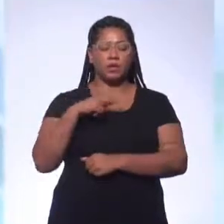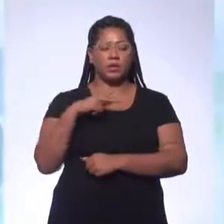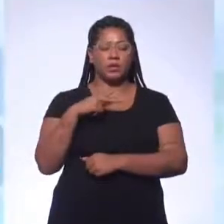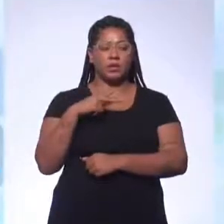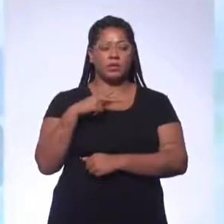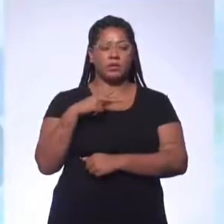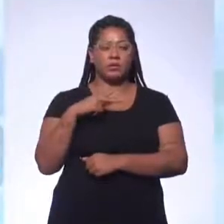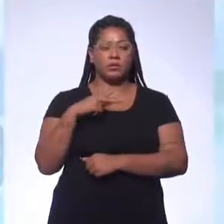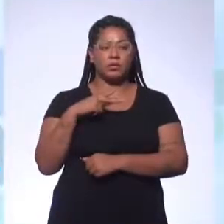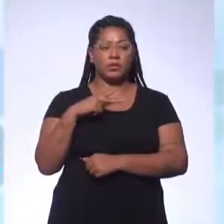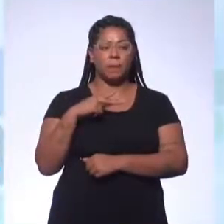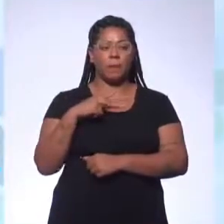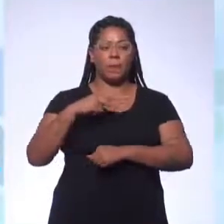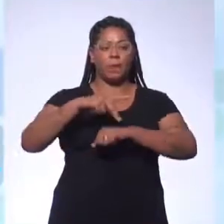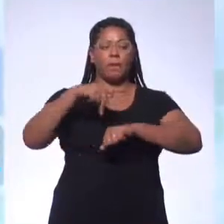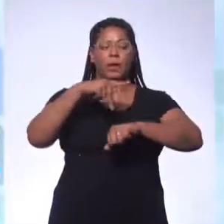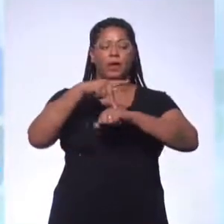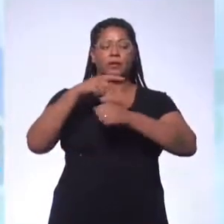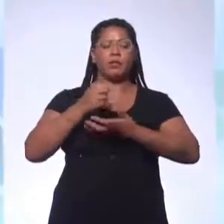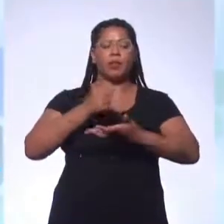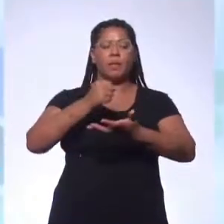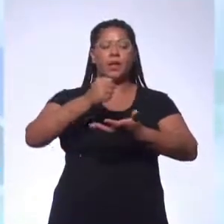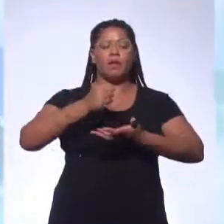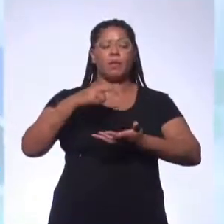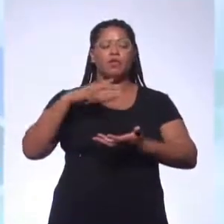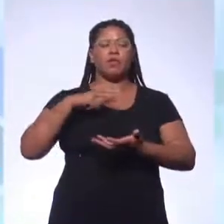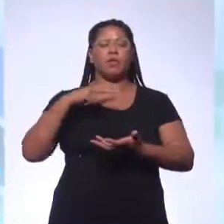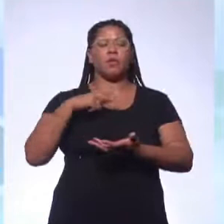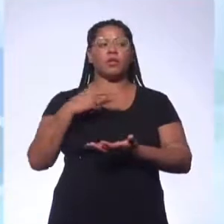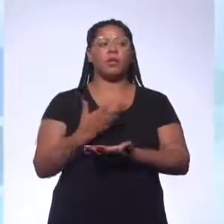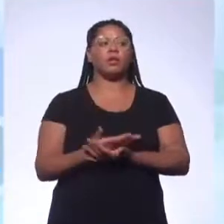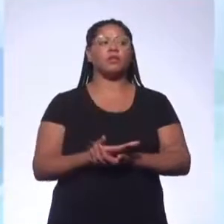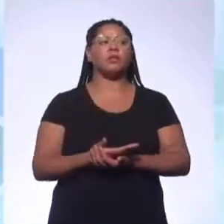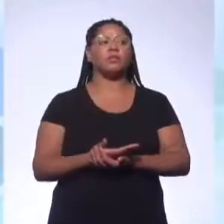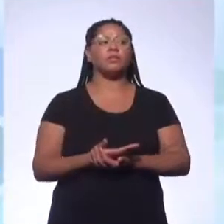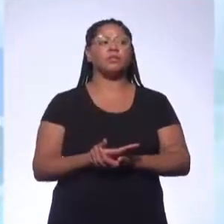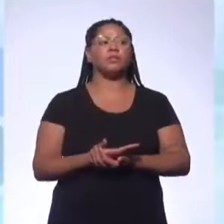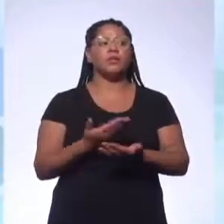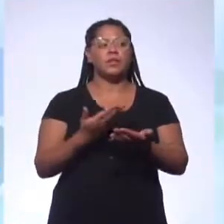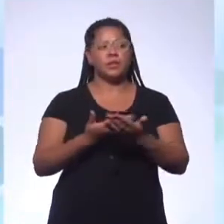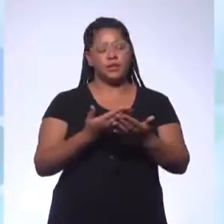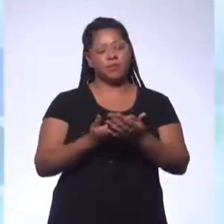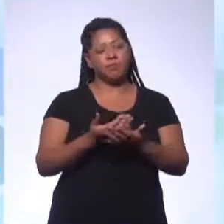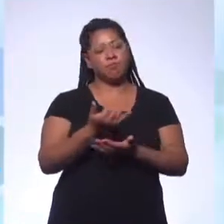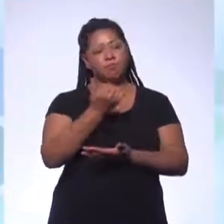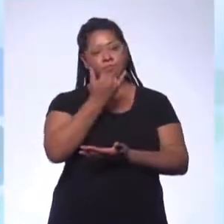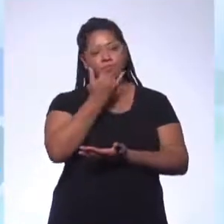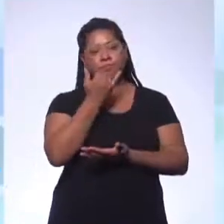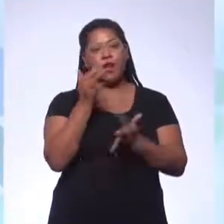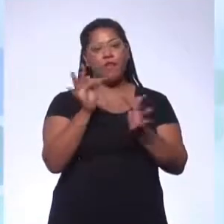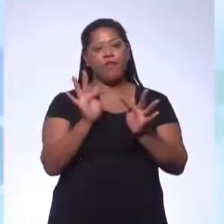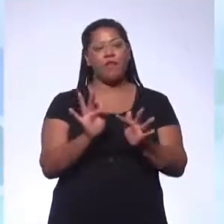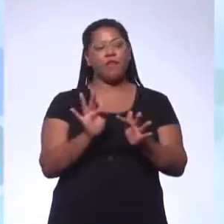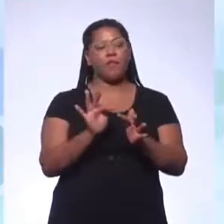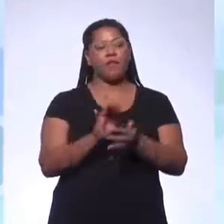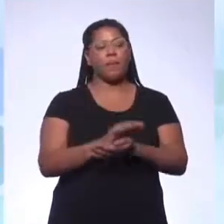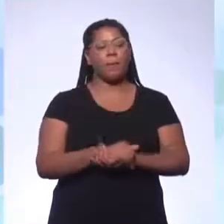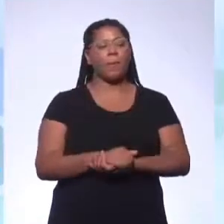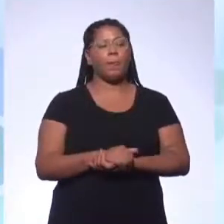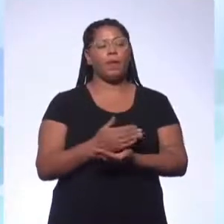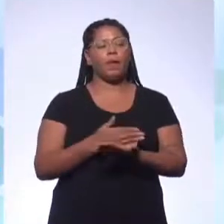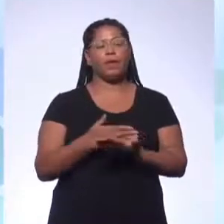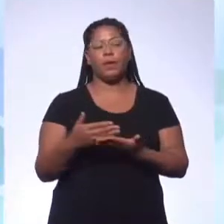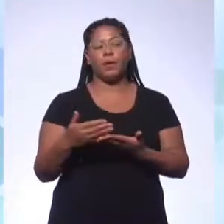país para o capital privado, aí, estudante, é o fim da União Soviética. Começa por